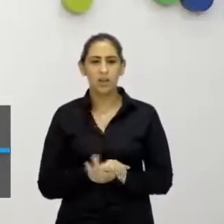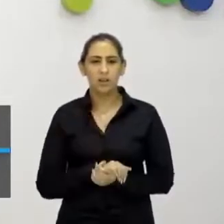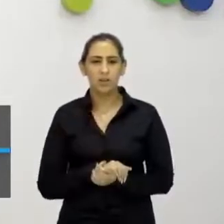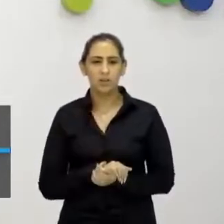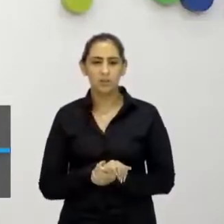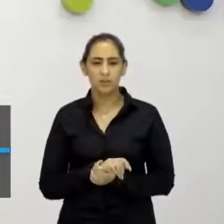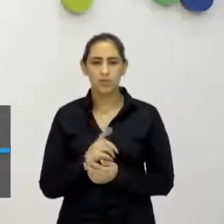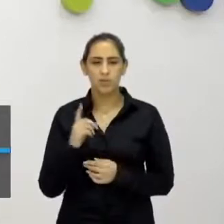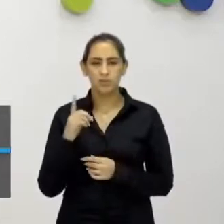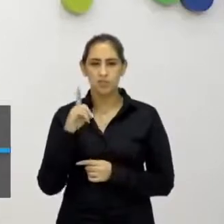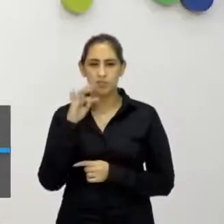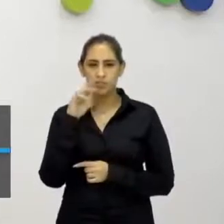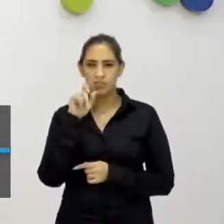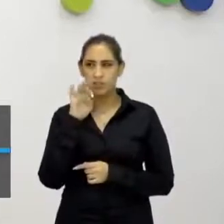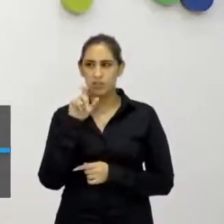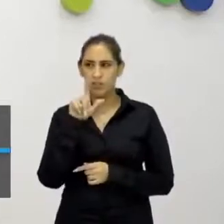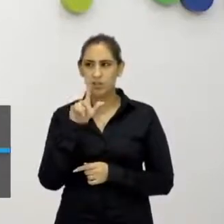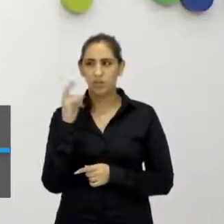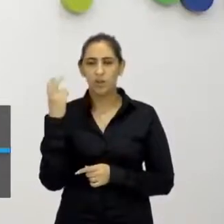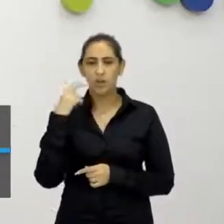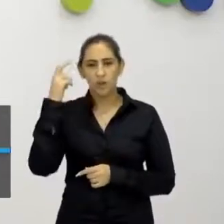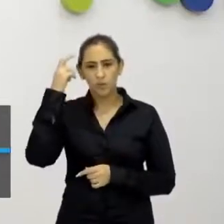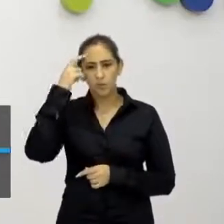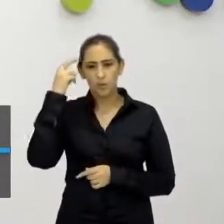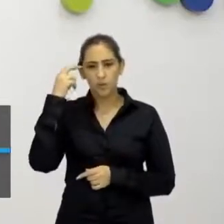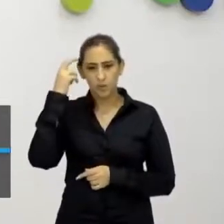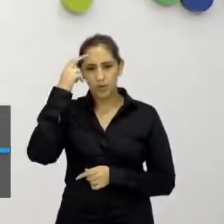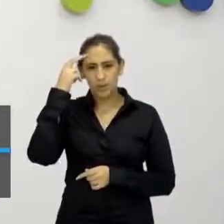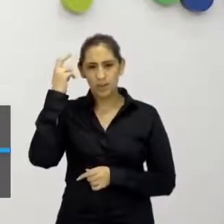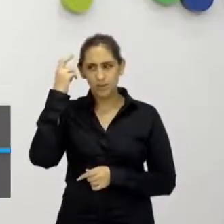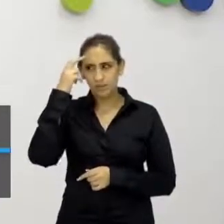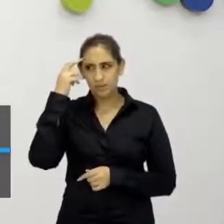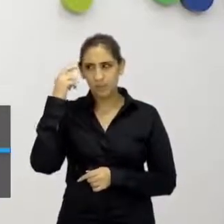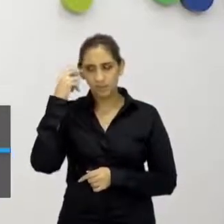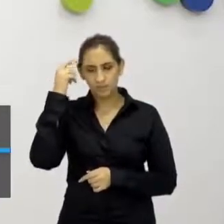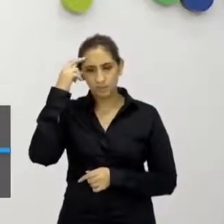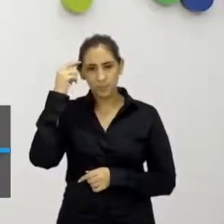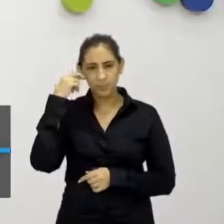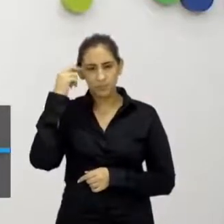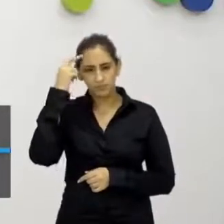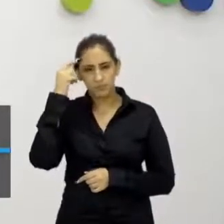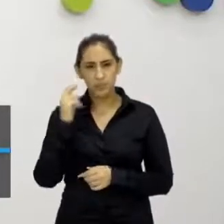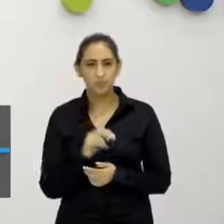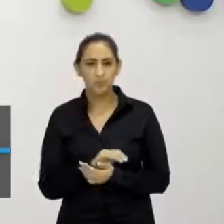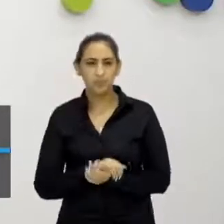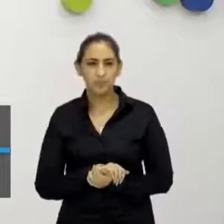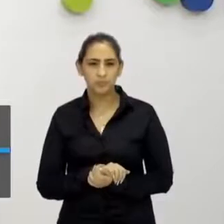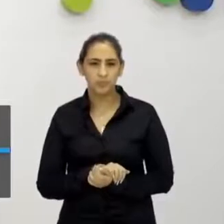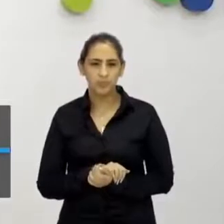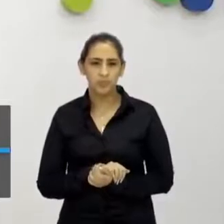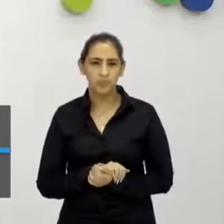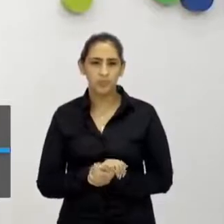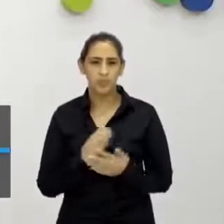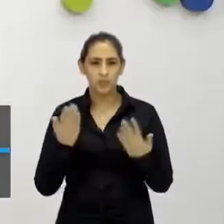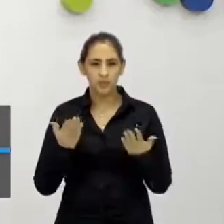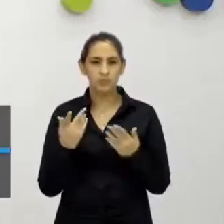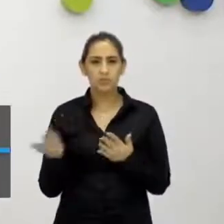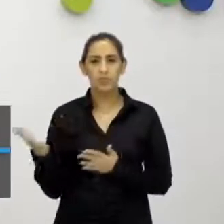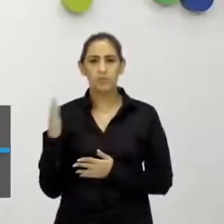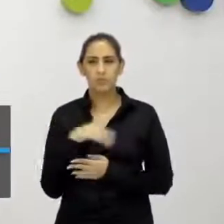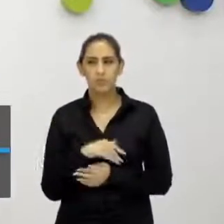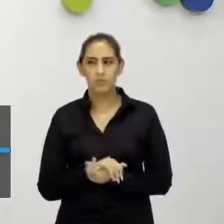que é a cultura digital? É aquele texto que é feito para circular nas redes sociais. E isto nos traz